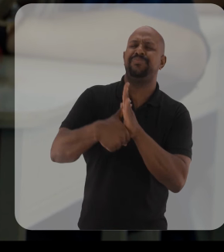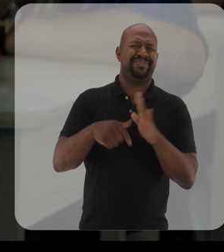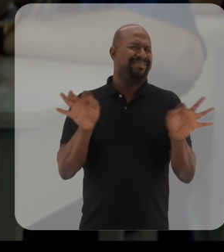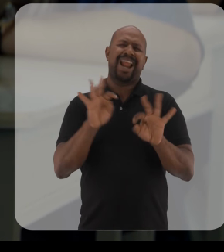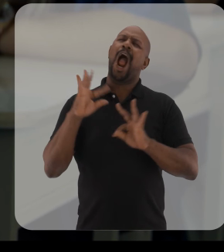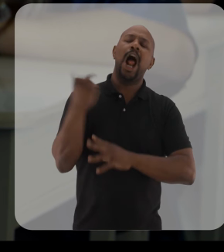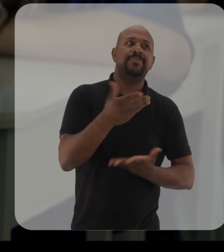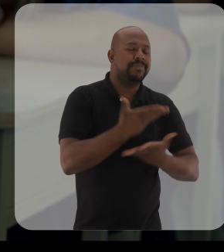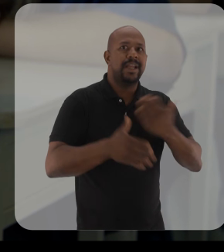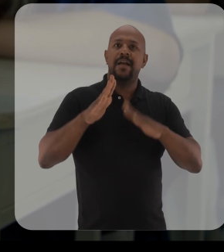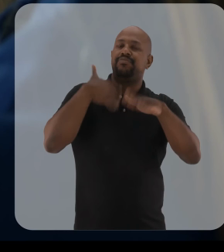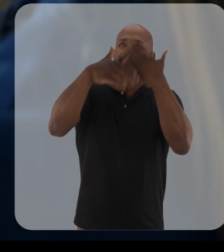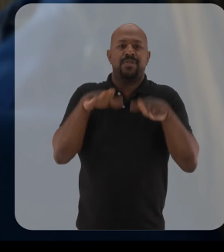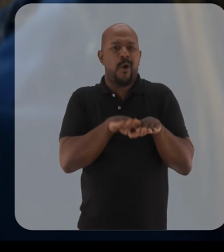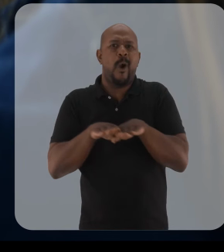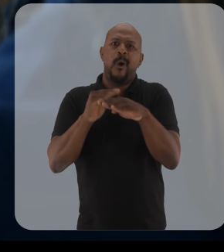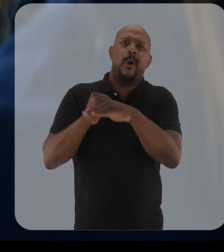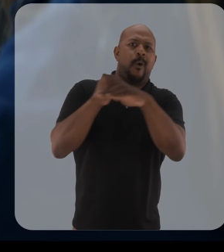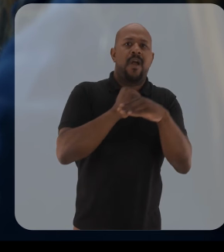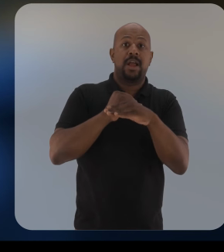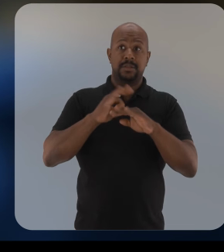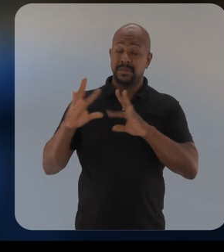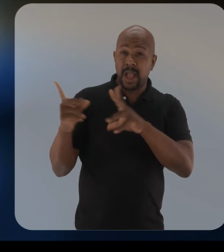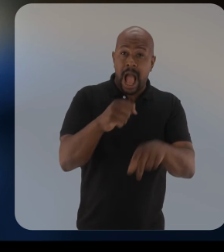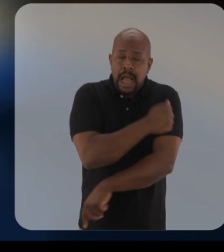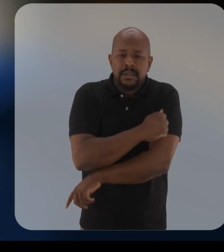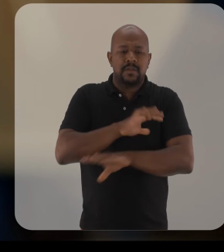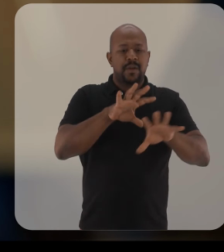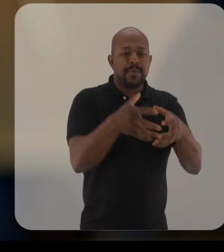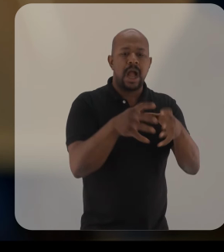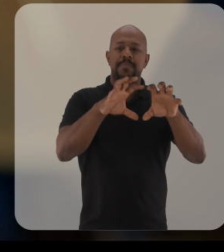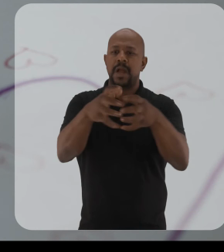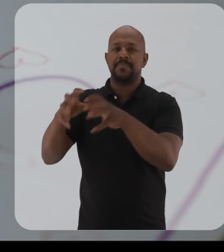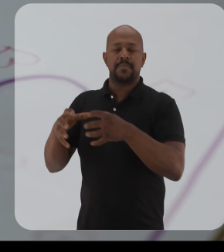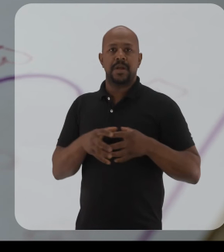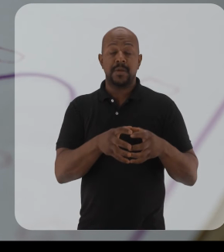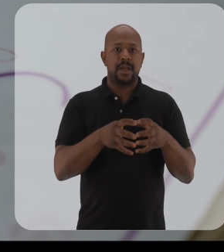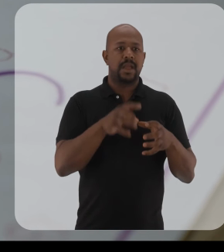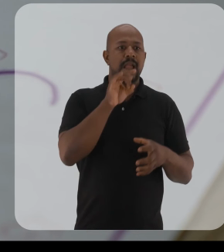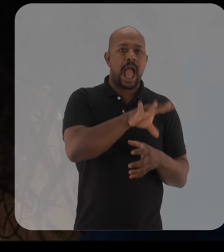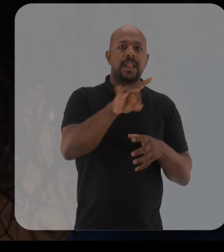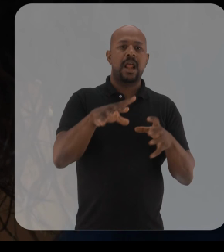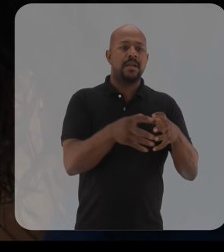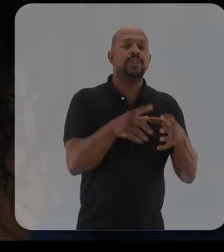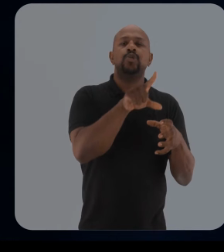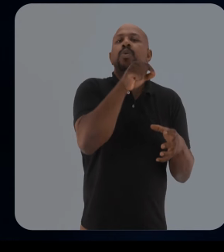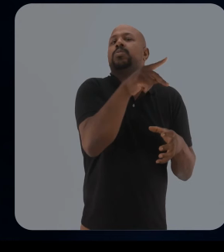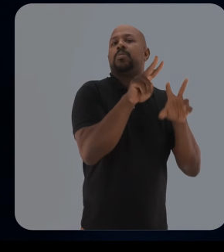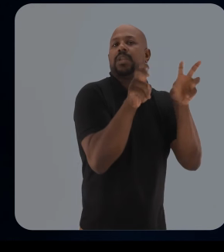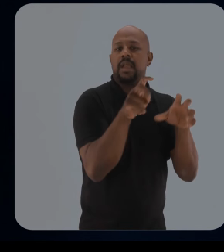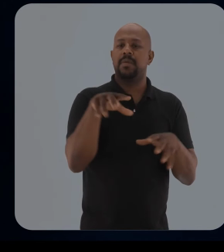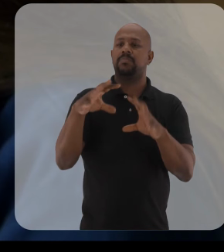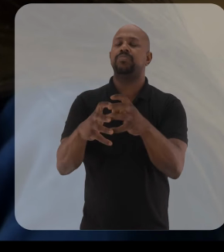ficava para trás, todo mundo saía ganhando. Os nossos alunos foram então organizados em equipes e cada equipe elegeu o seu